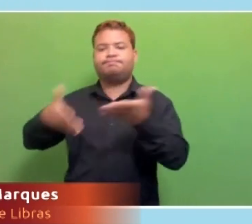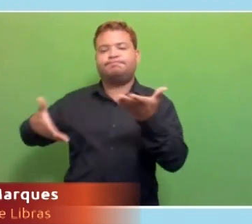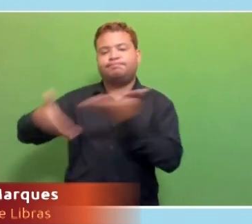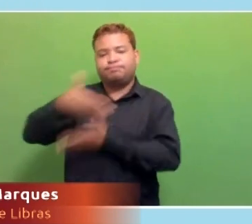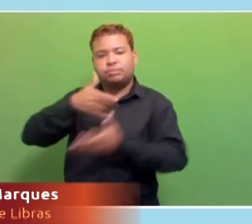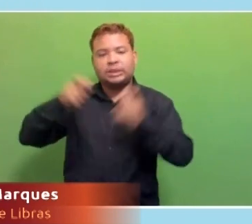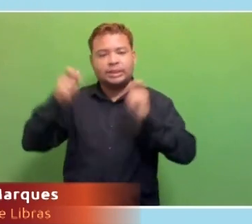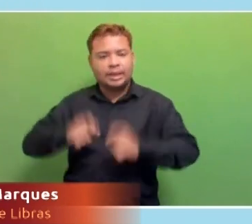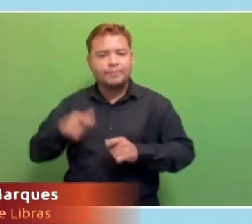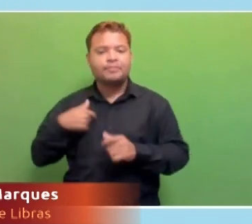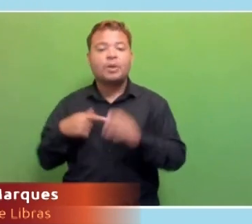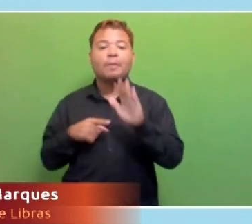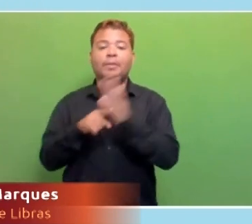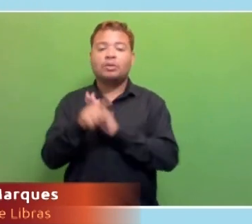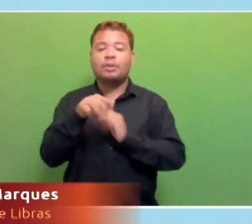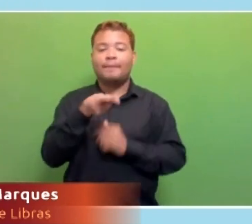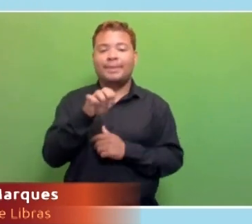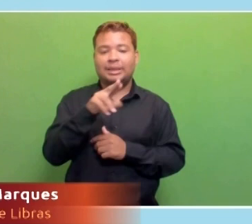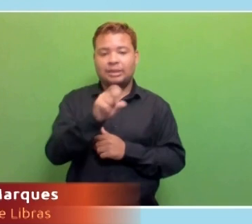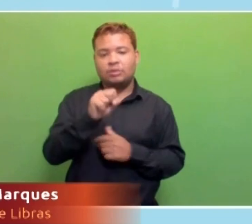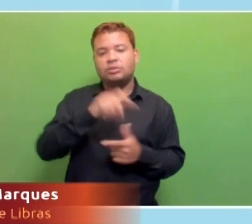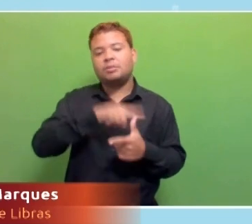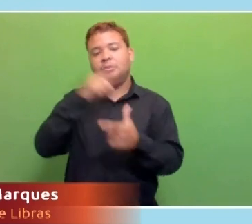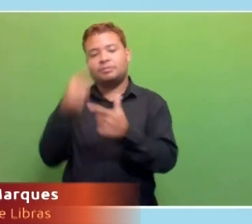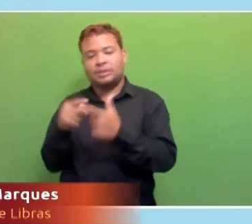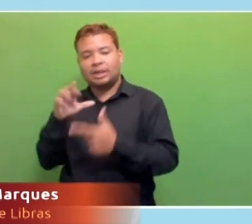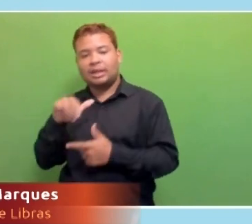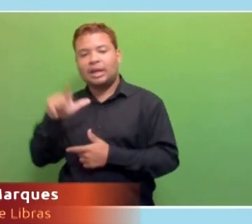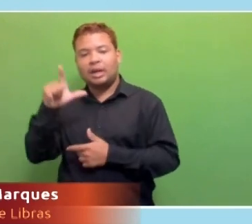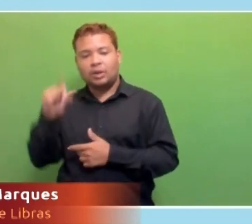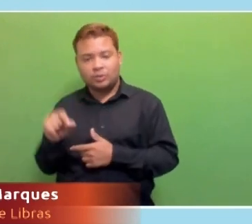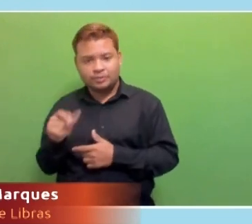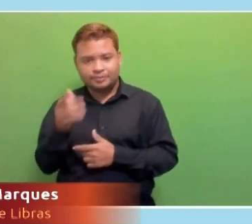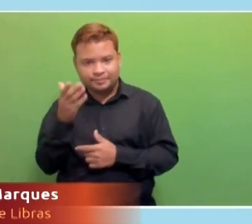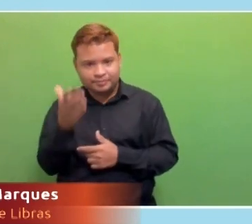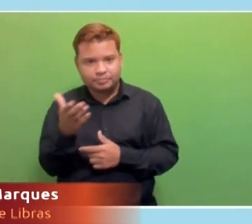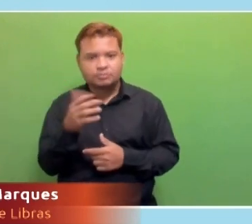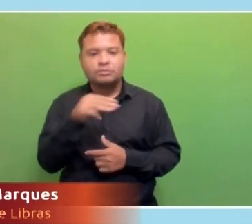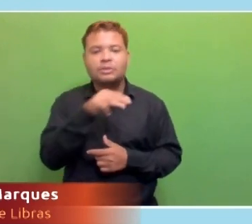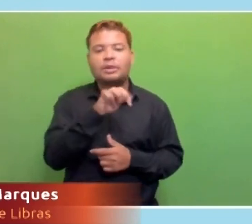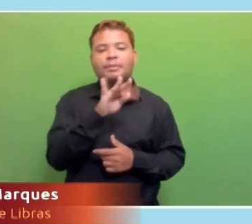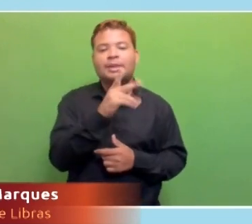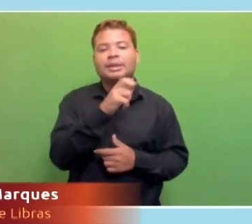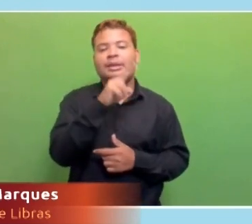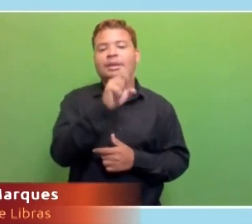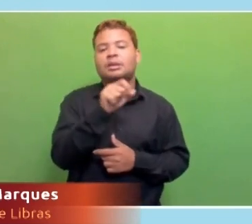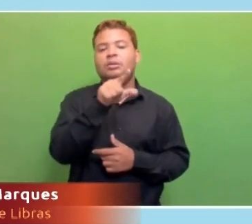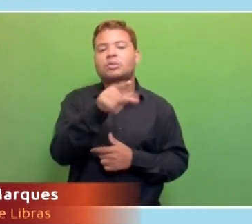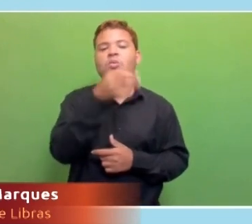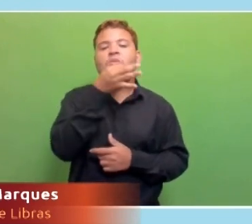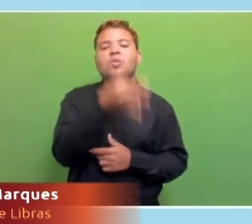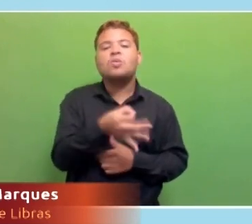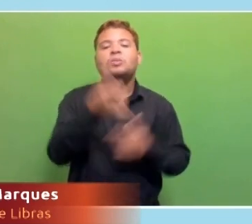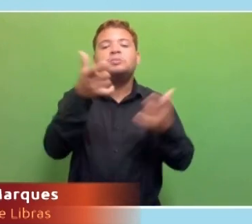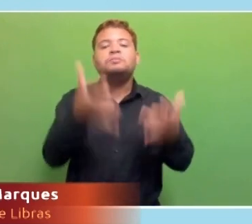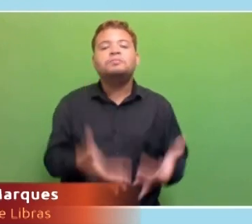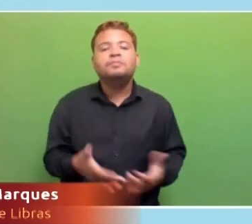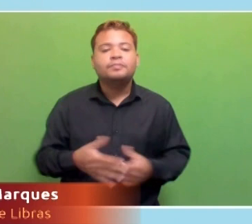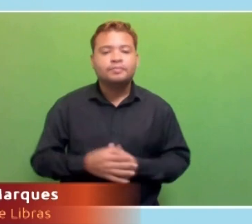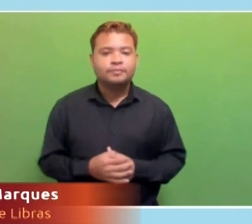começar com o professor Matheus, depois passo a palavra para o professor Carlos. Professor Matheus, o que o senhor pode nos dizer a respeito